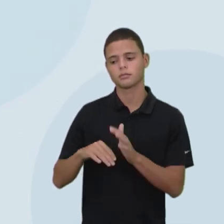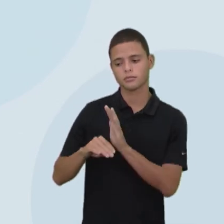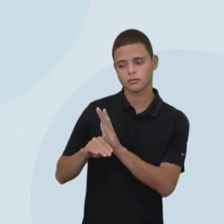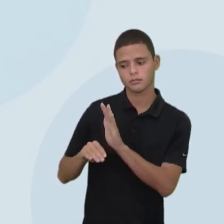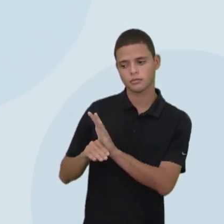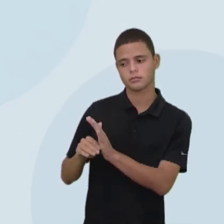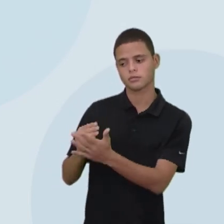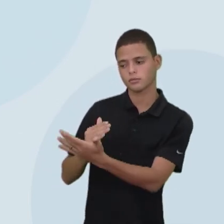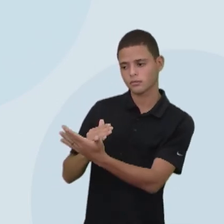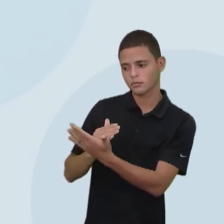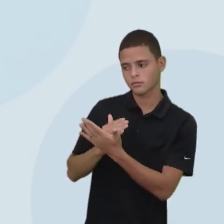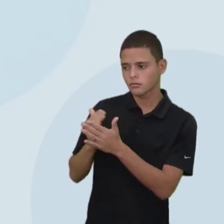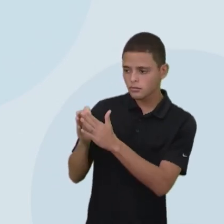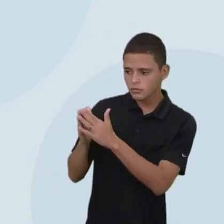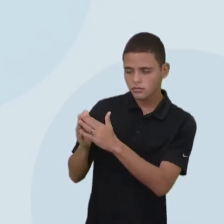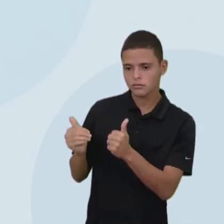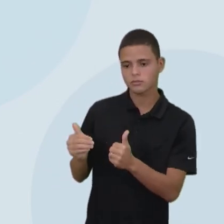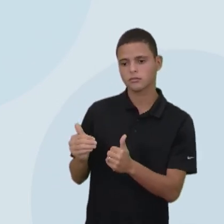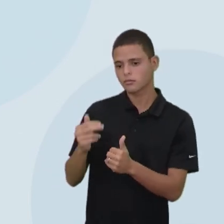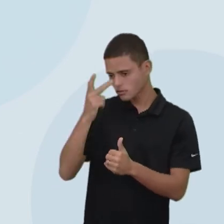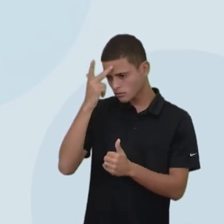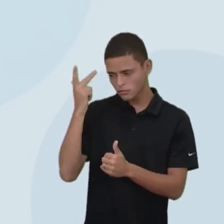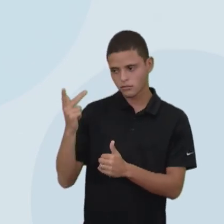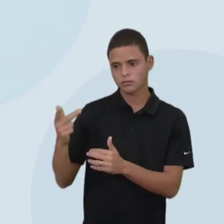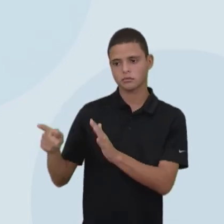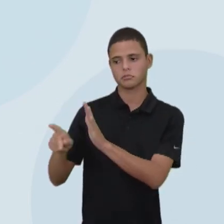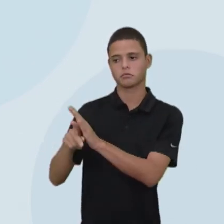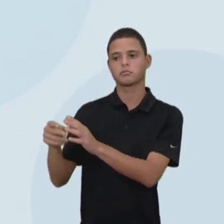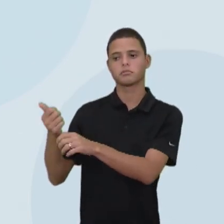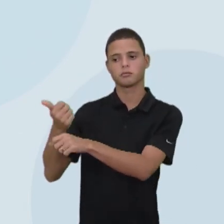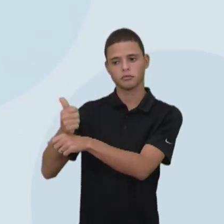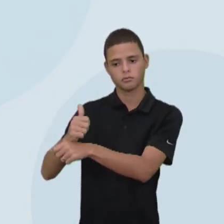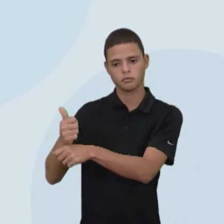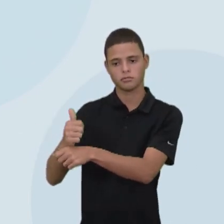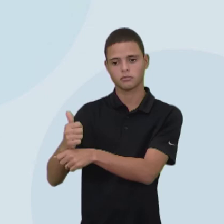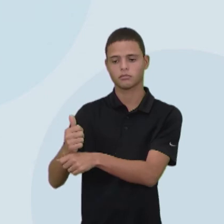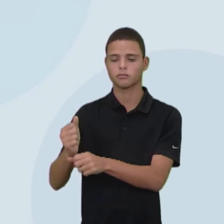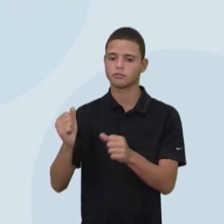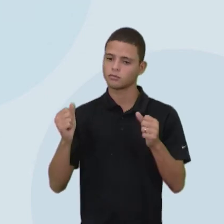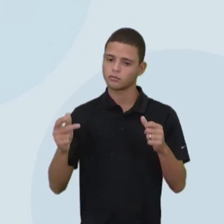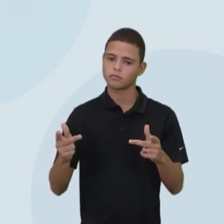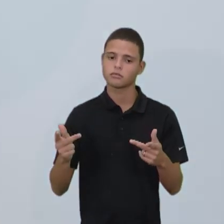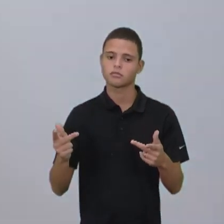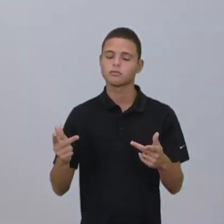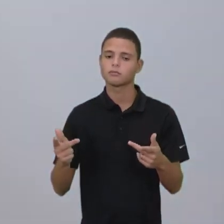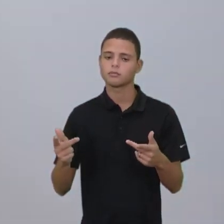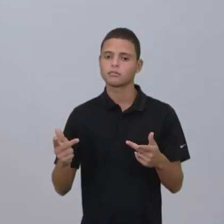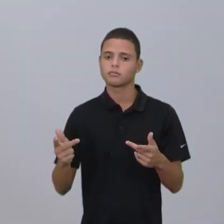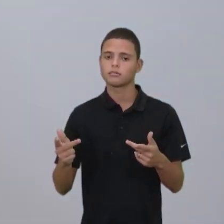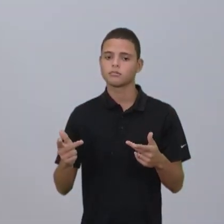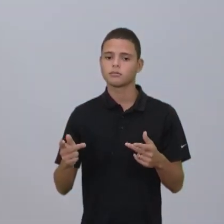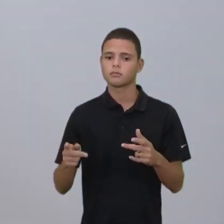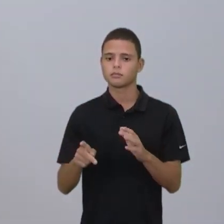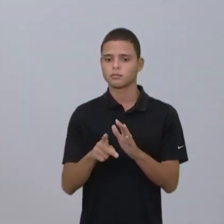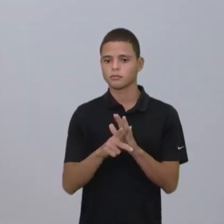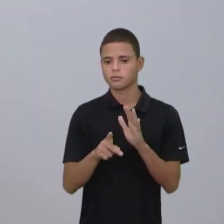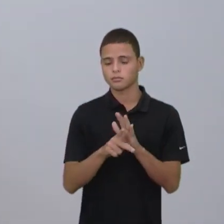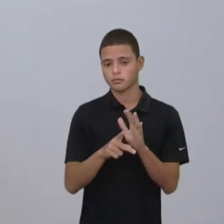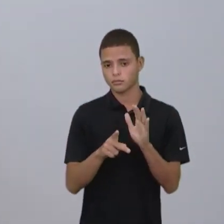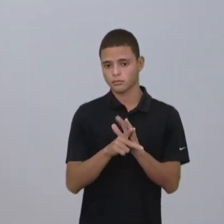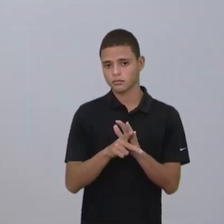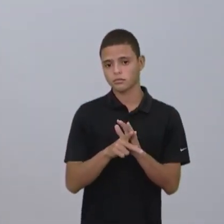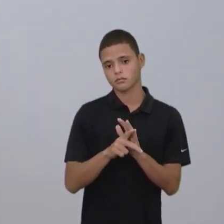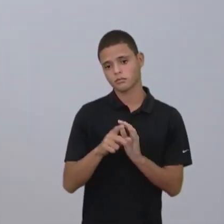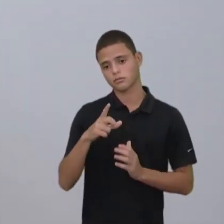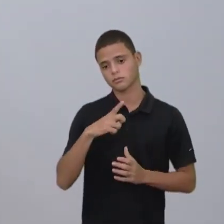de alguém especializado, no caso, né? É isso, Pri. Então, como se trata de um distúrbio que está